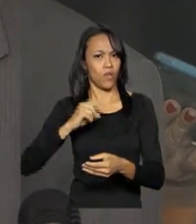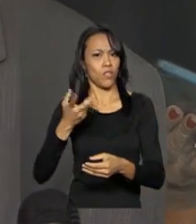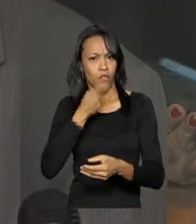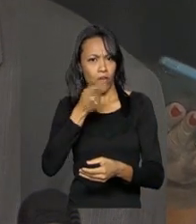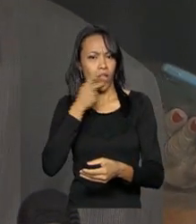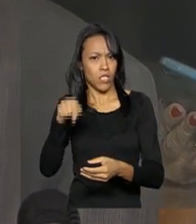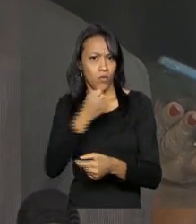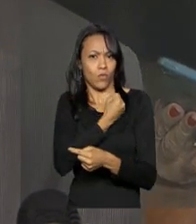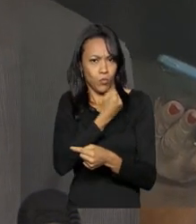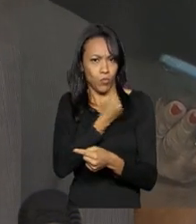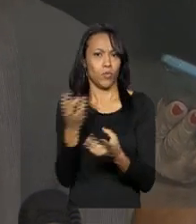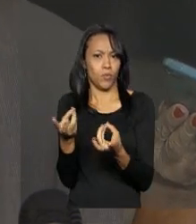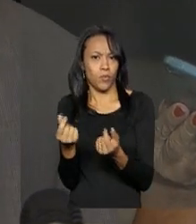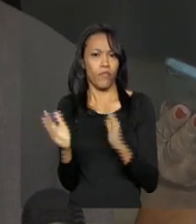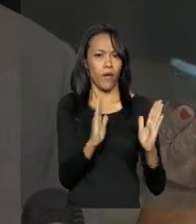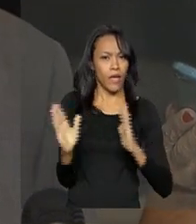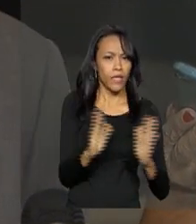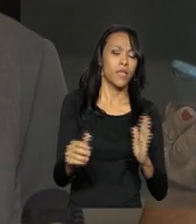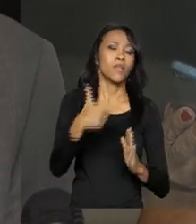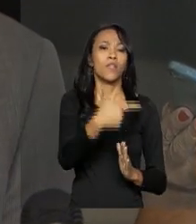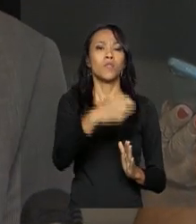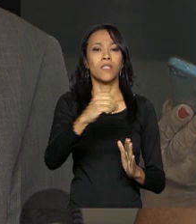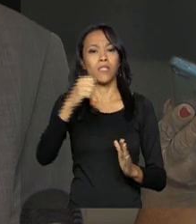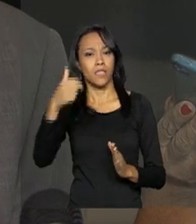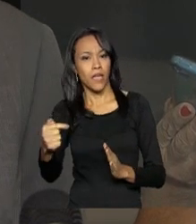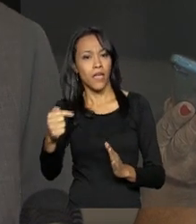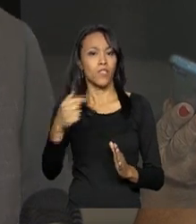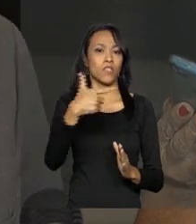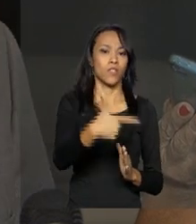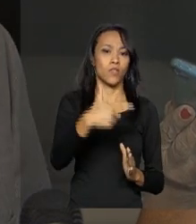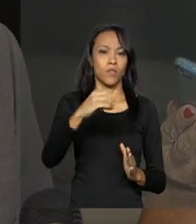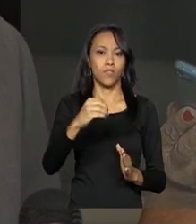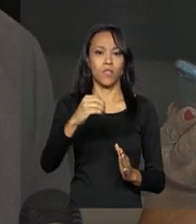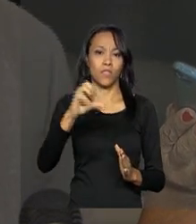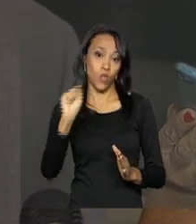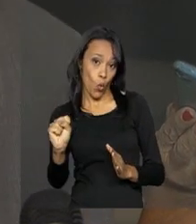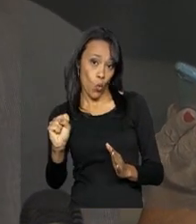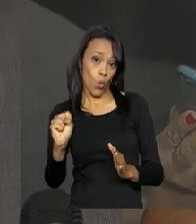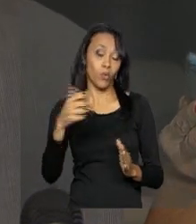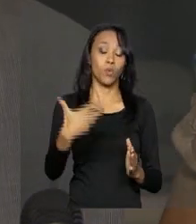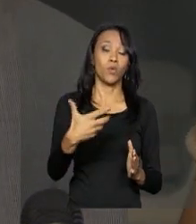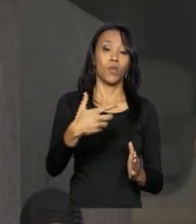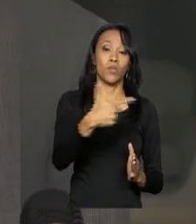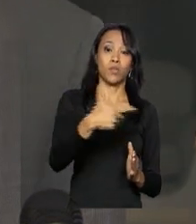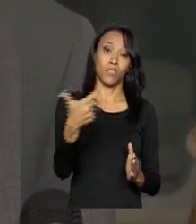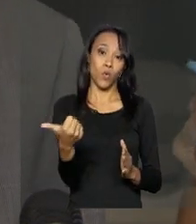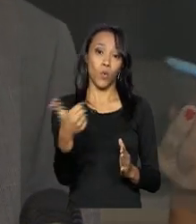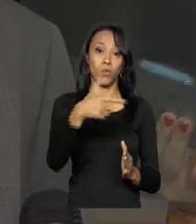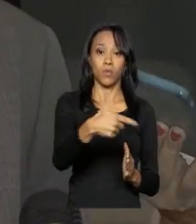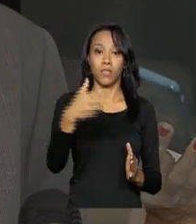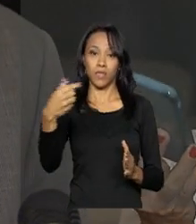alguns momentos que a nossa conta varia entre 207 208 212 213 então